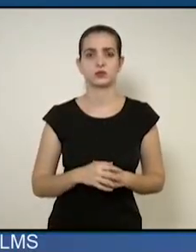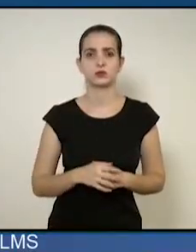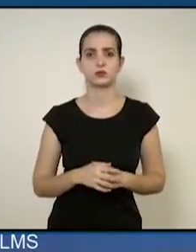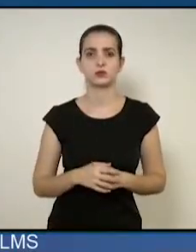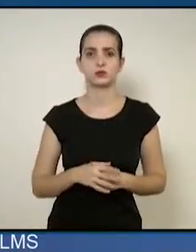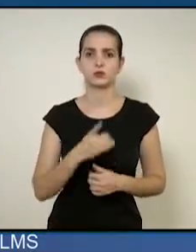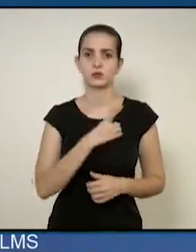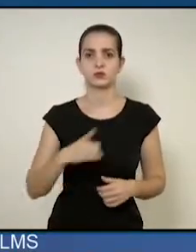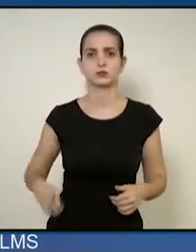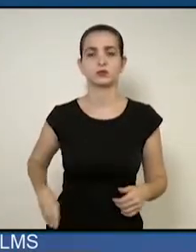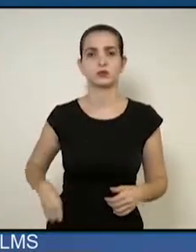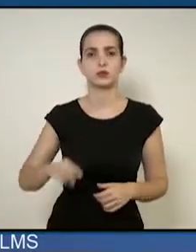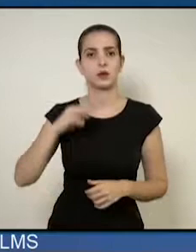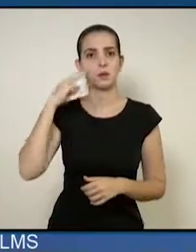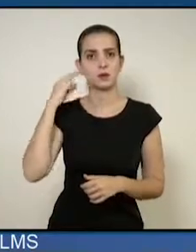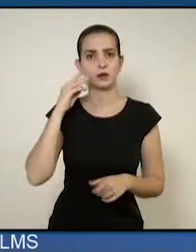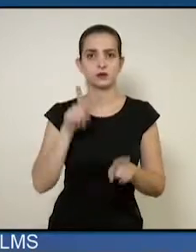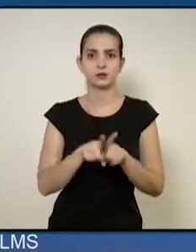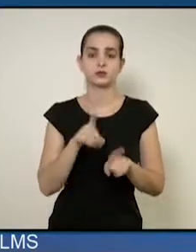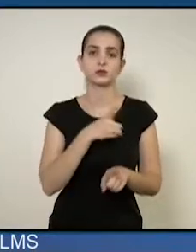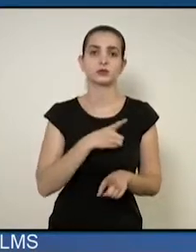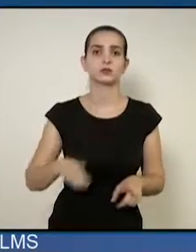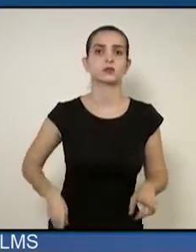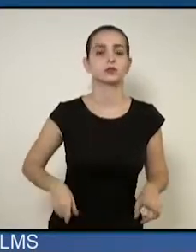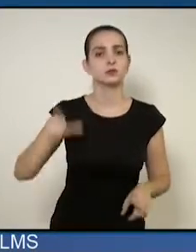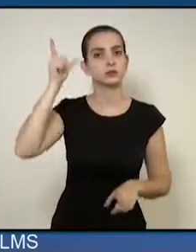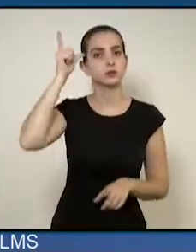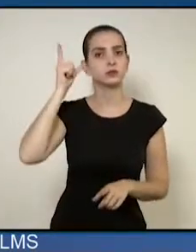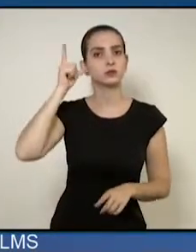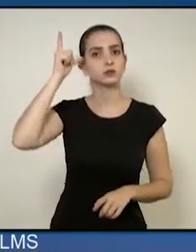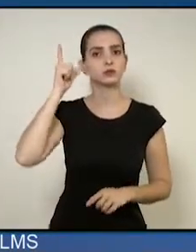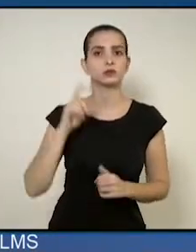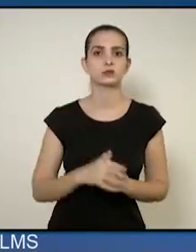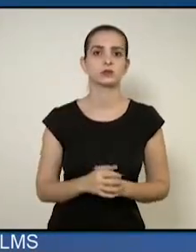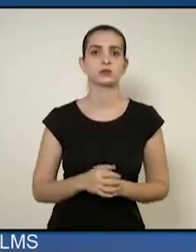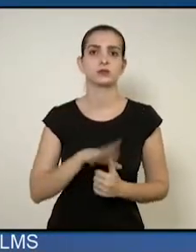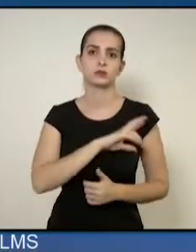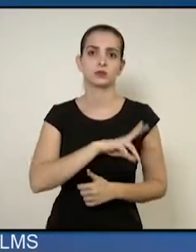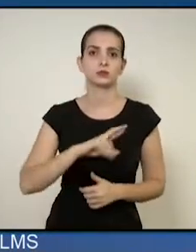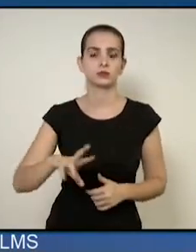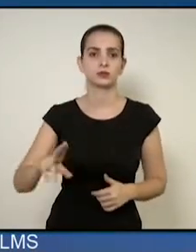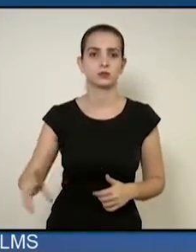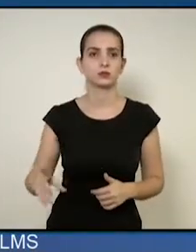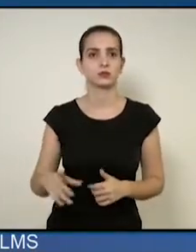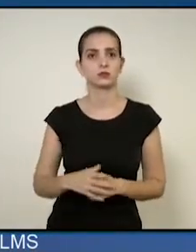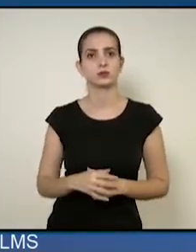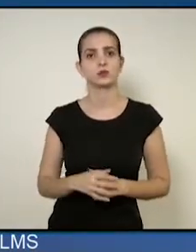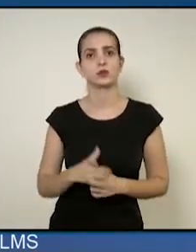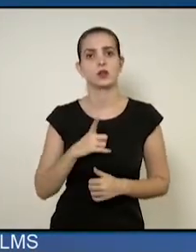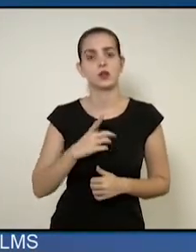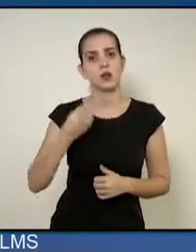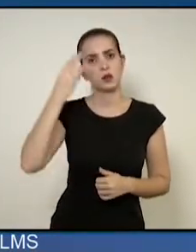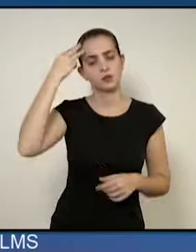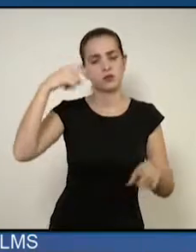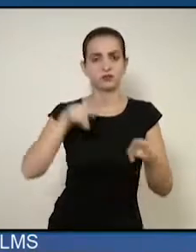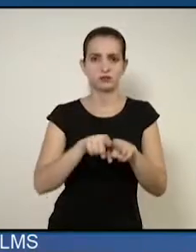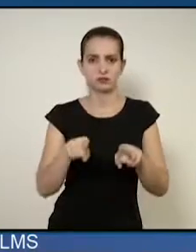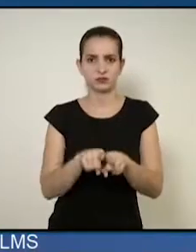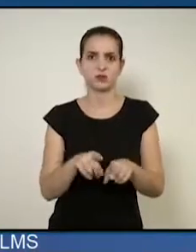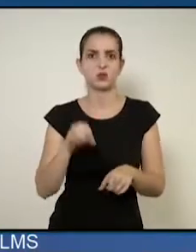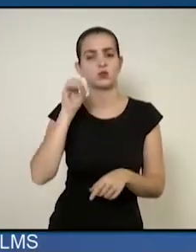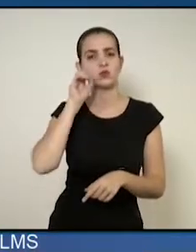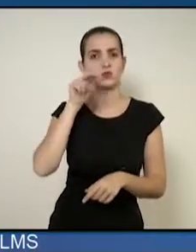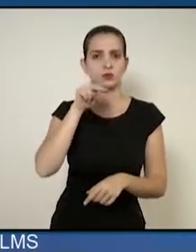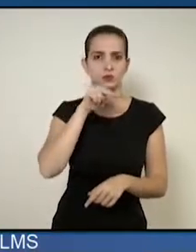a deputada Mara, o deputado Lídio, esse deputado que vos fala, se não me foge a memória, teve também aqui o Nevando de